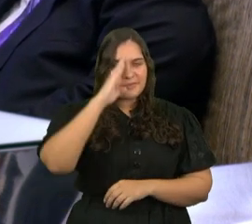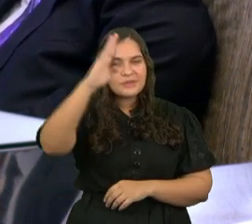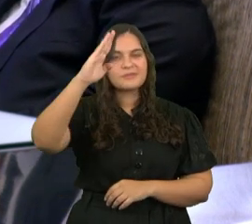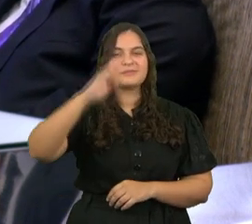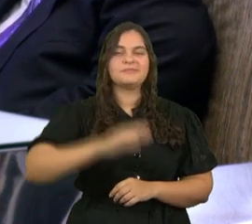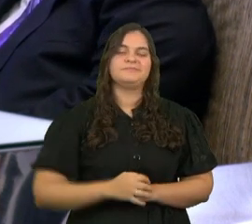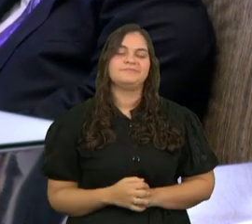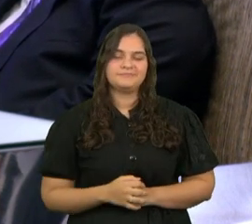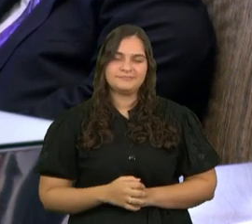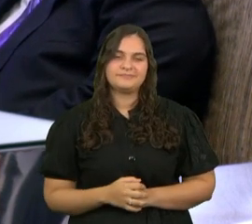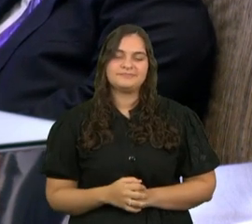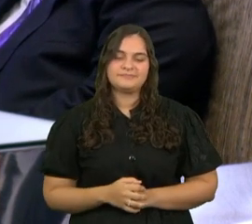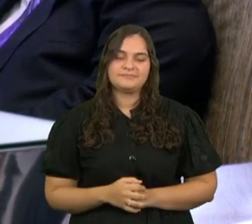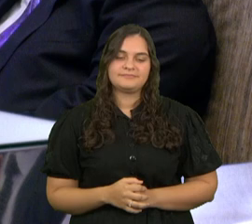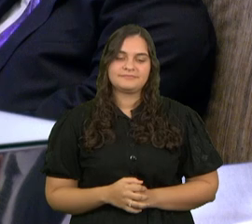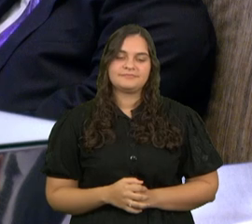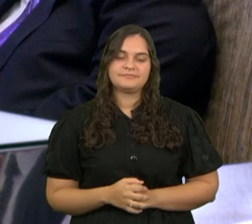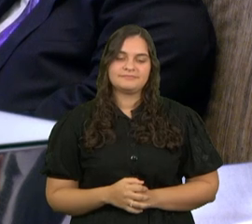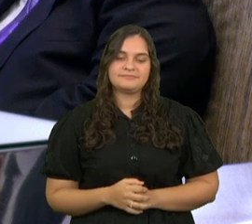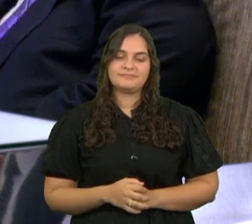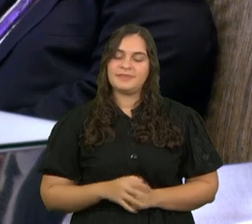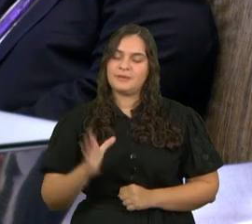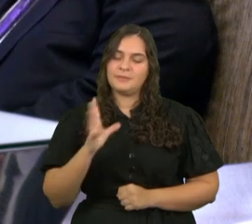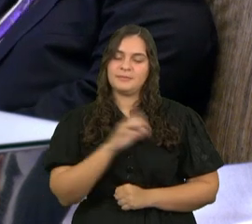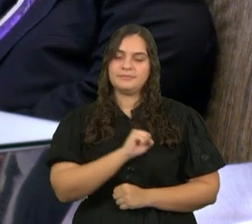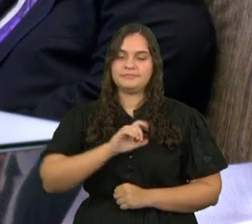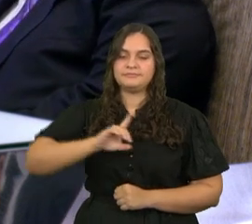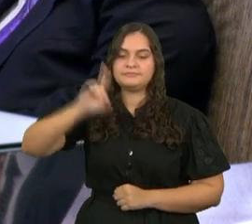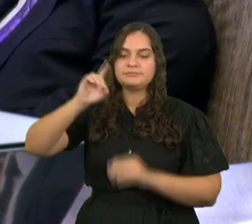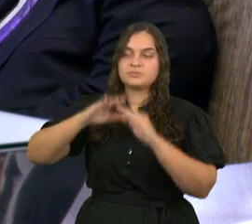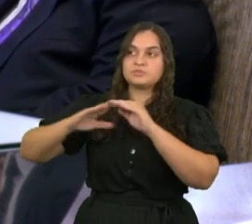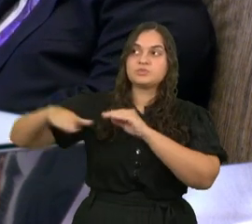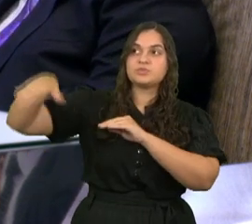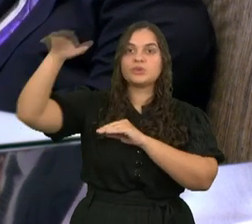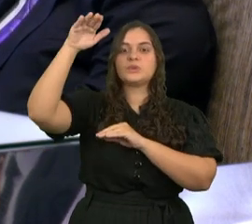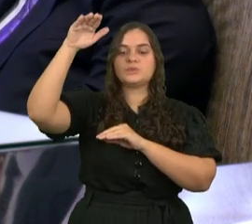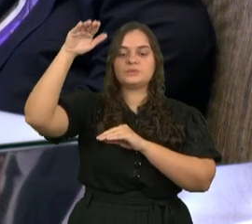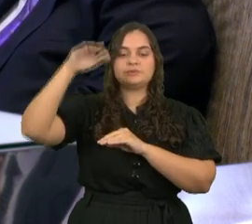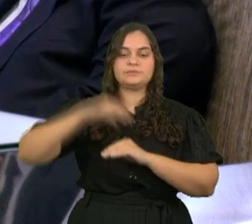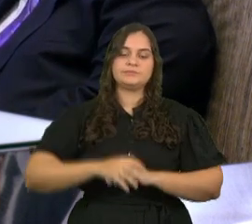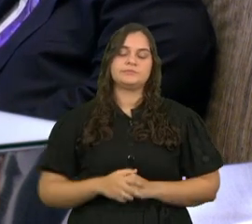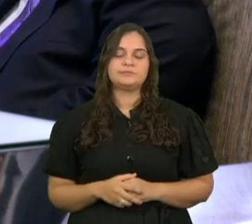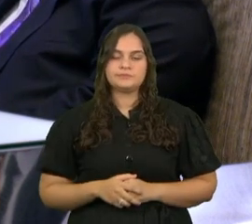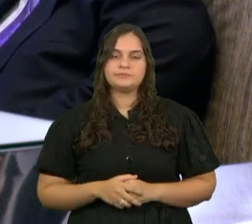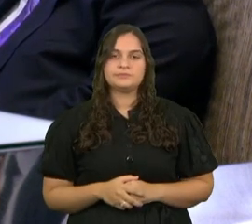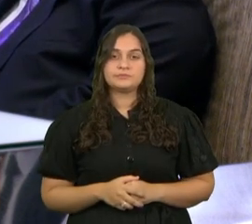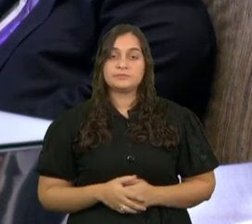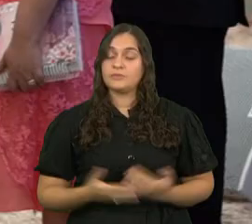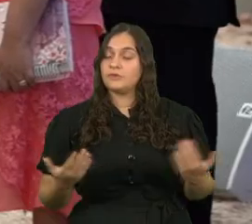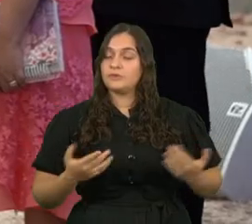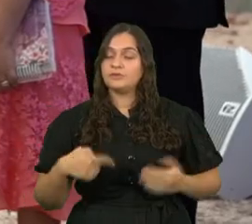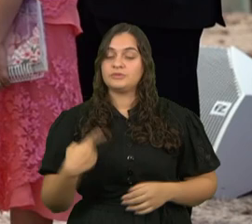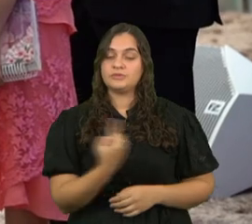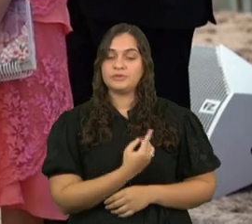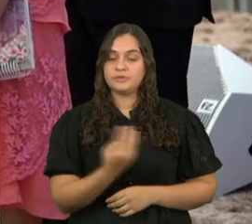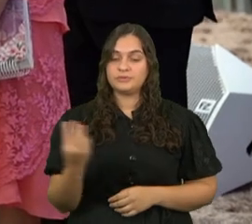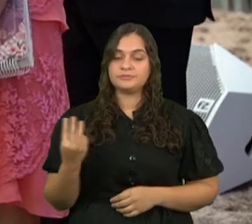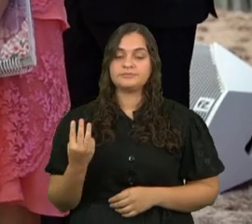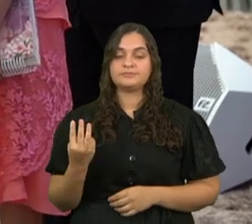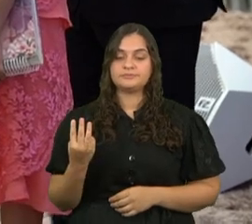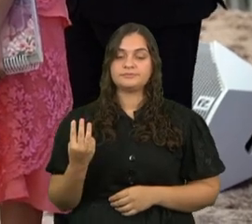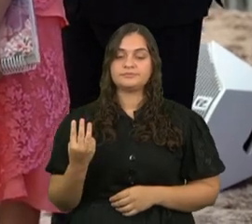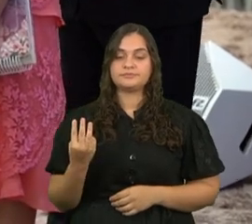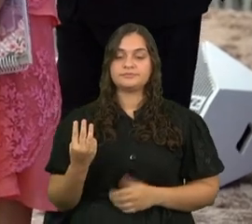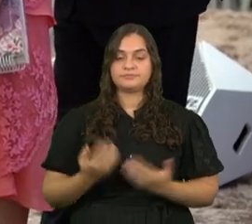tem. Foi amar a Deus sobre todas as coisas. Hoje nós três somos obreiros